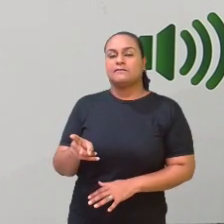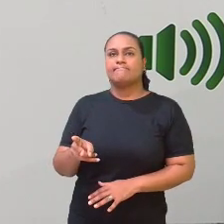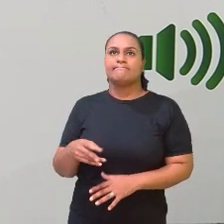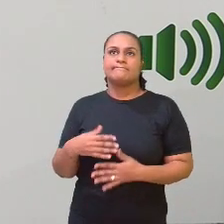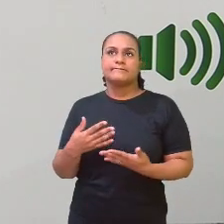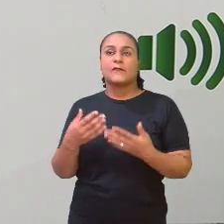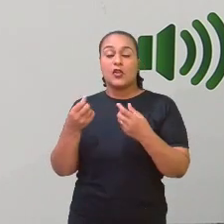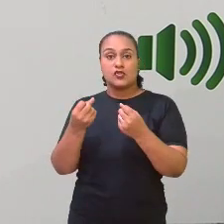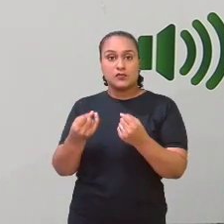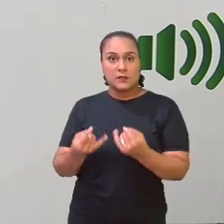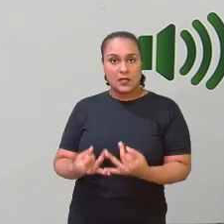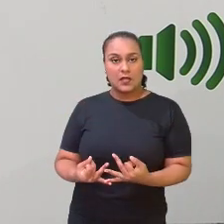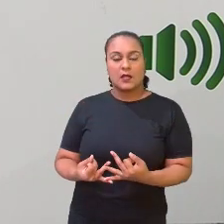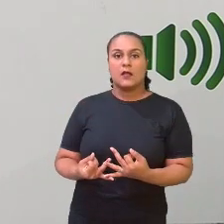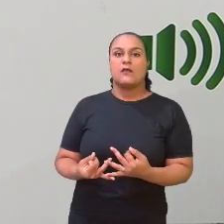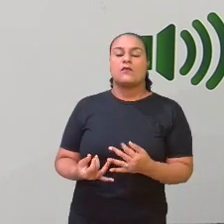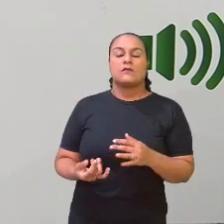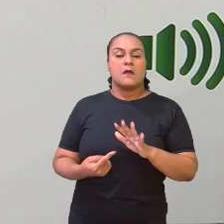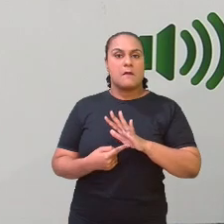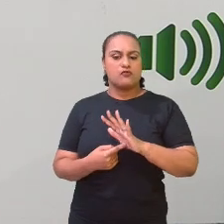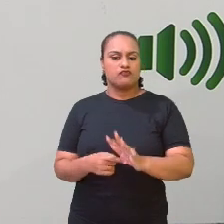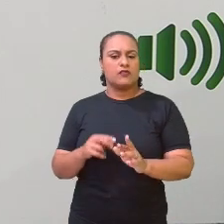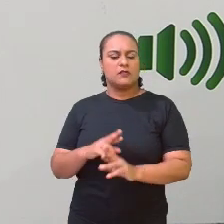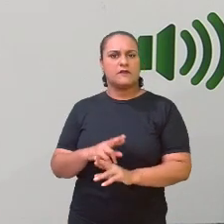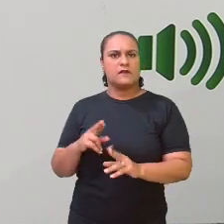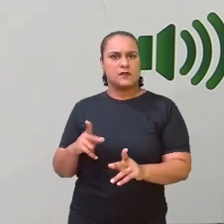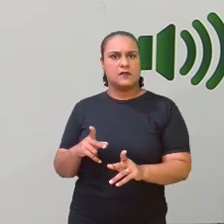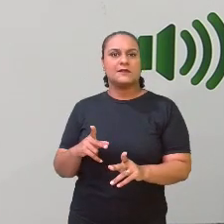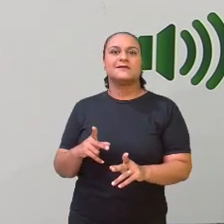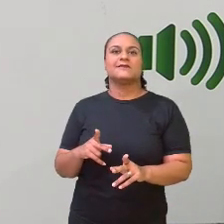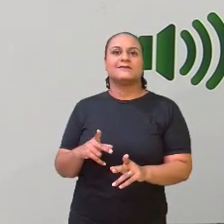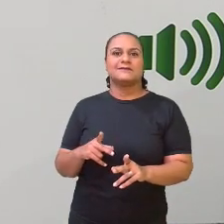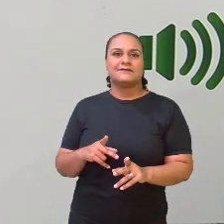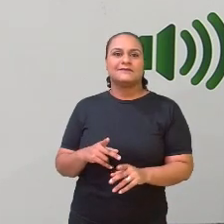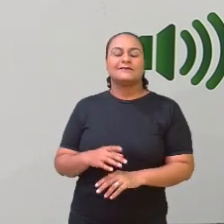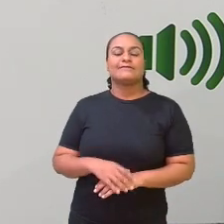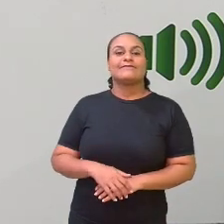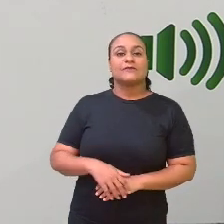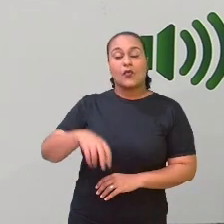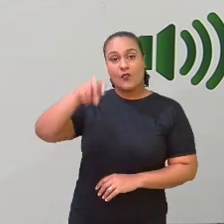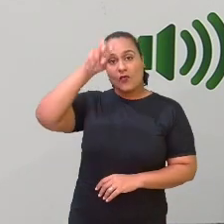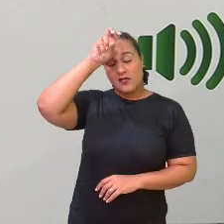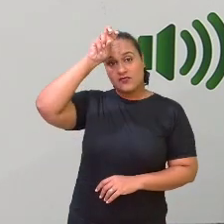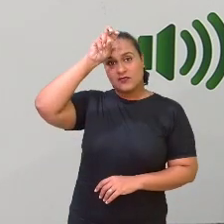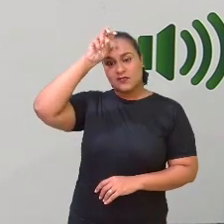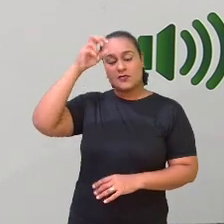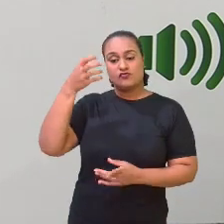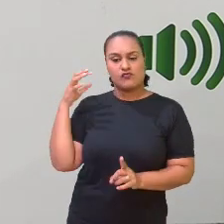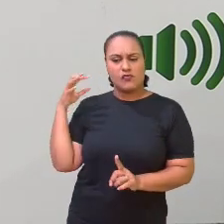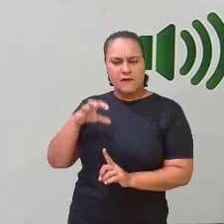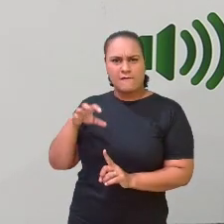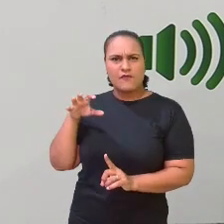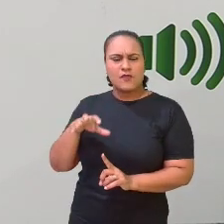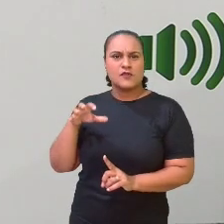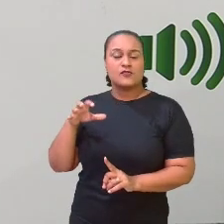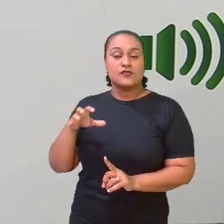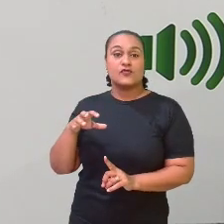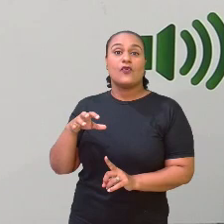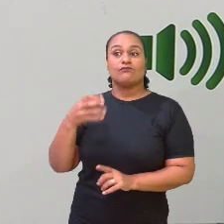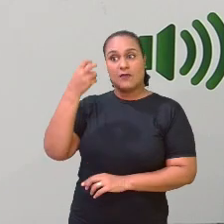gosto de falar do Egito, porque marcou na antiguidade bastante, influenciou bastante na questão da nossa cultura hoje